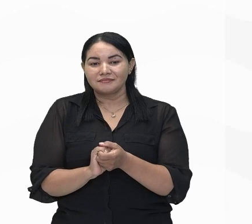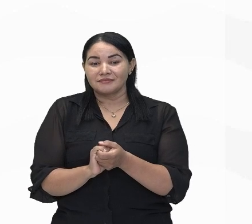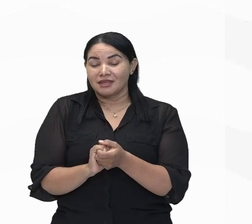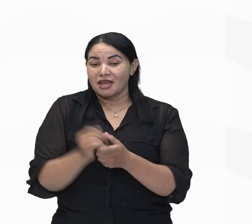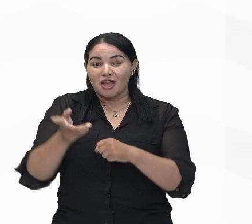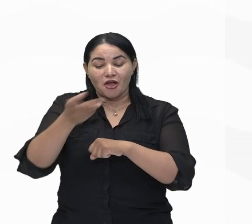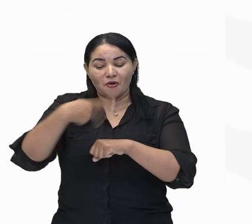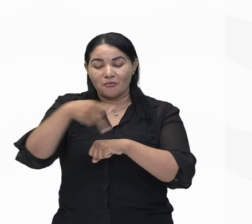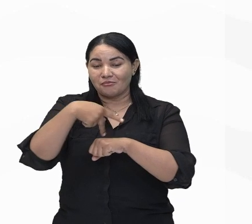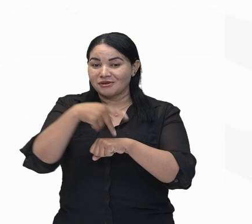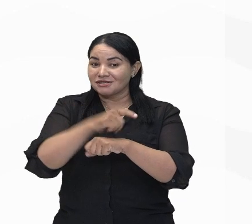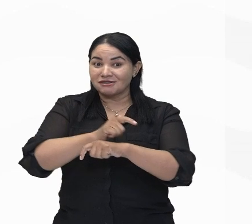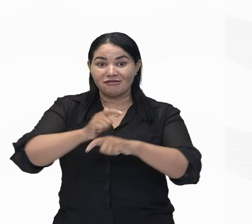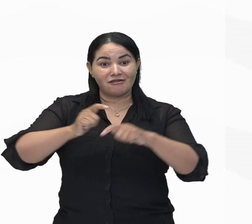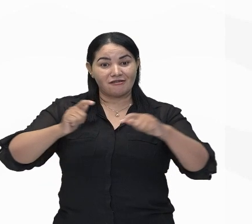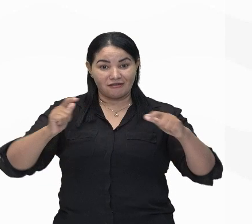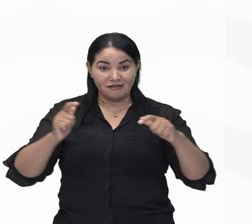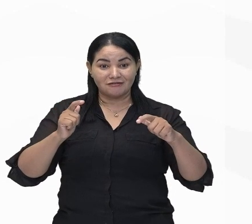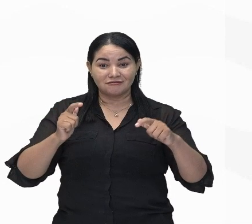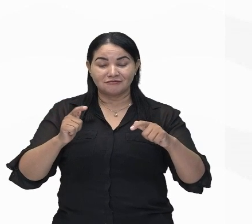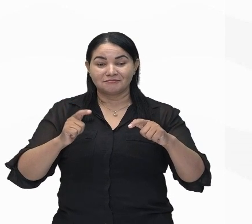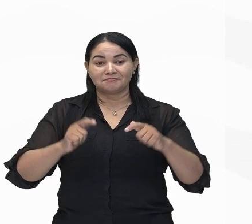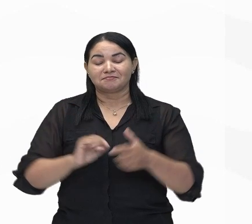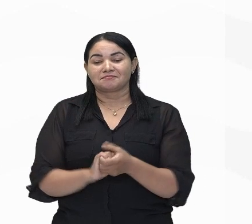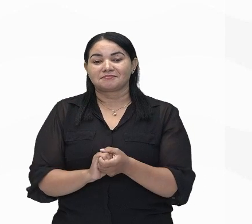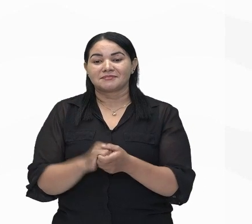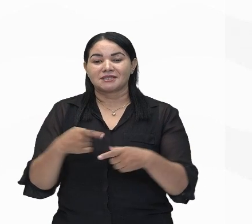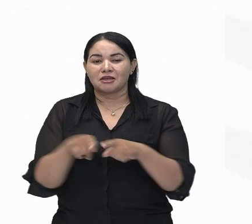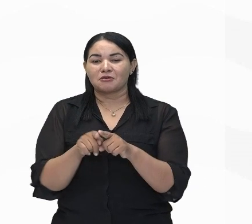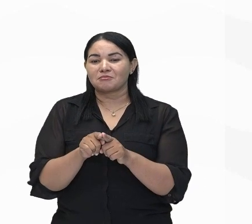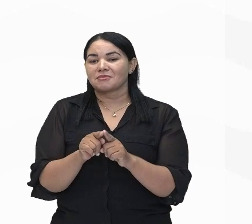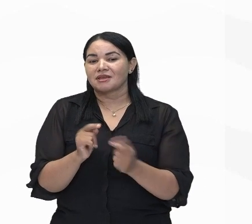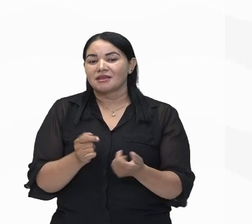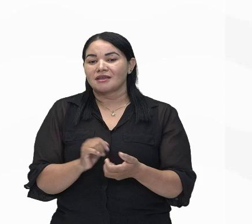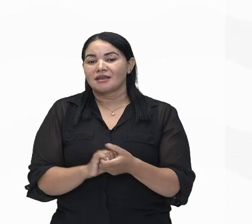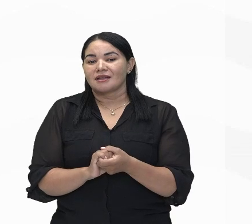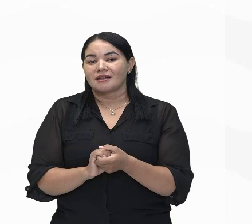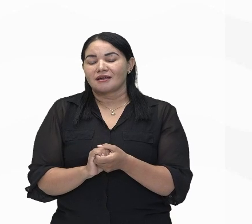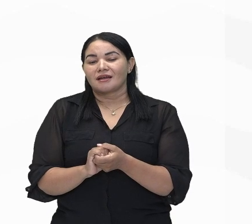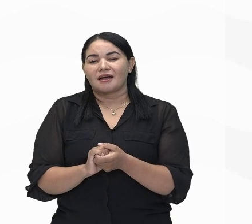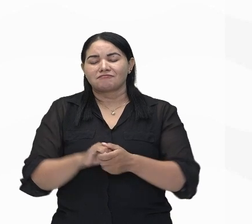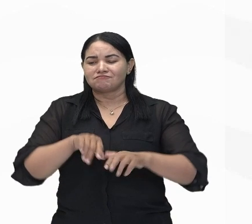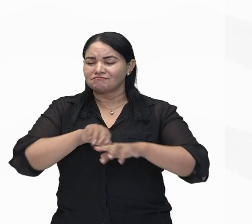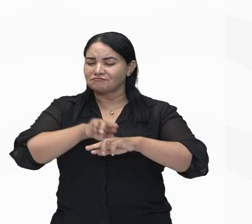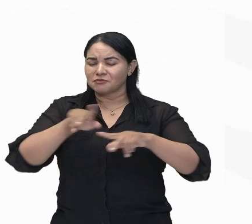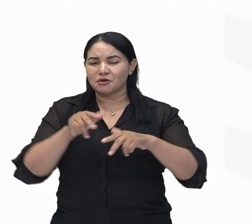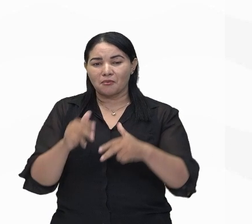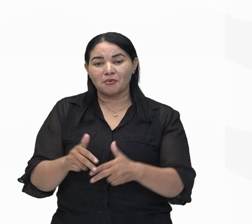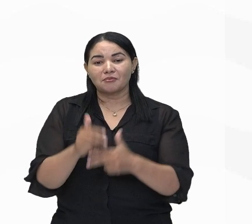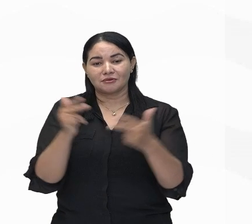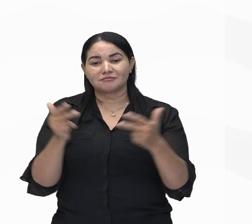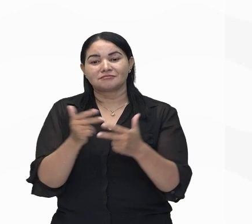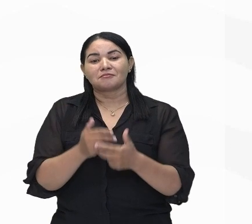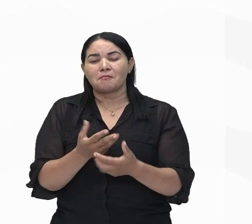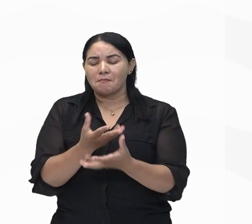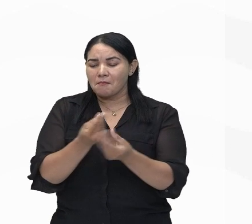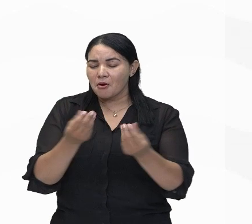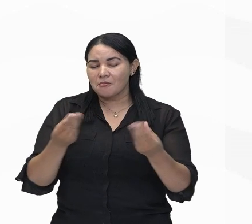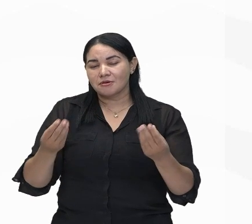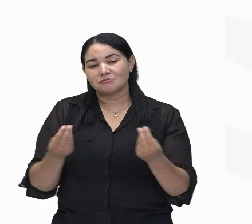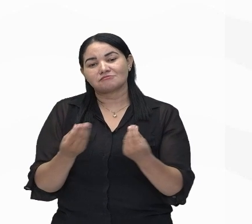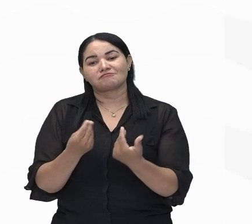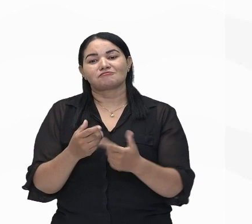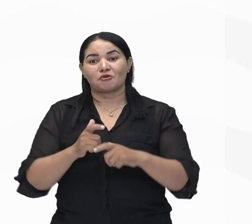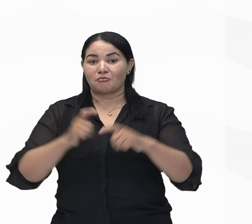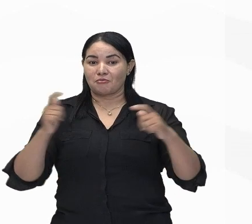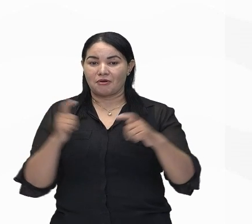imenso, grande, continental, então a nossa diversidade ainda é muito, muito maior, né? Então nós temos aqui